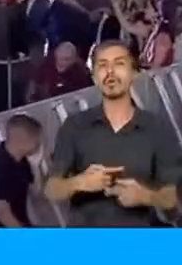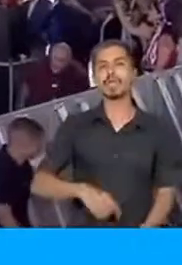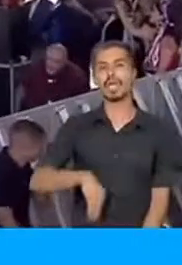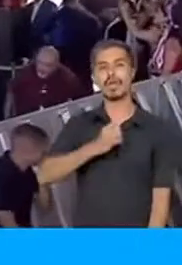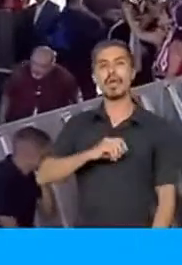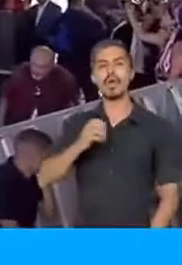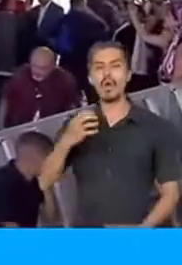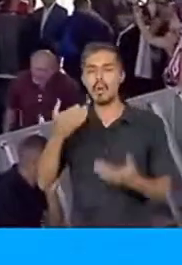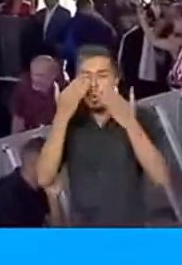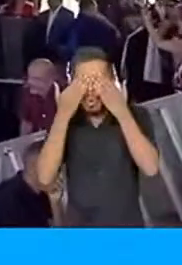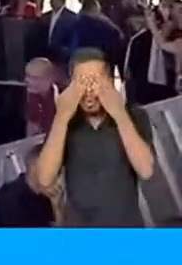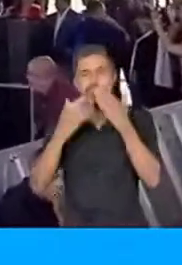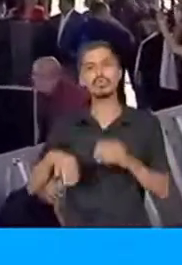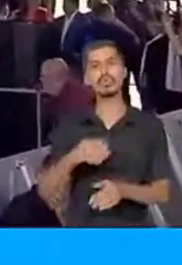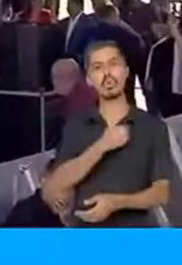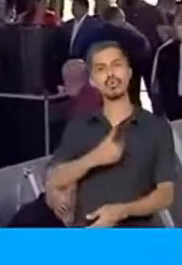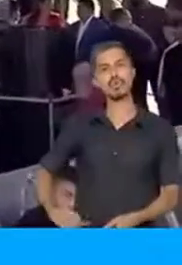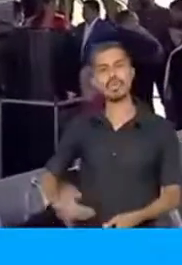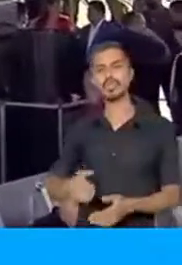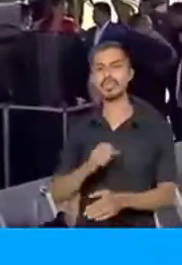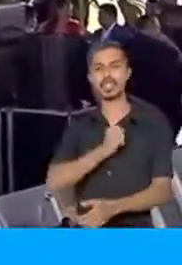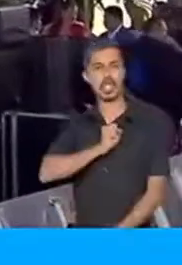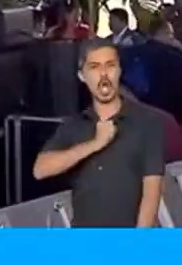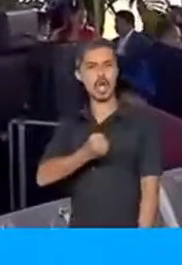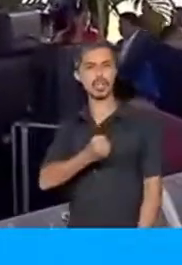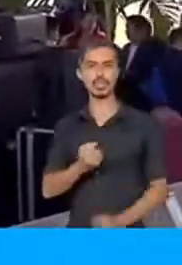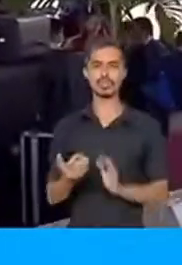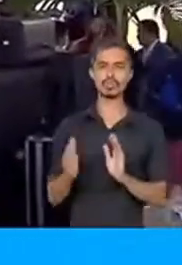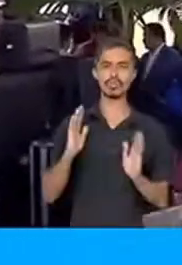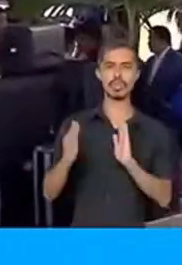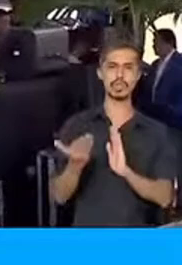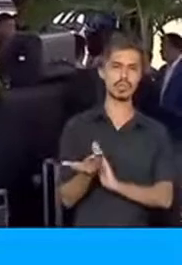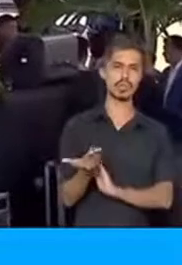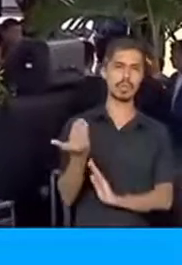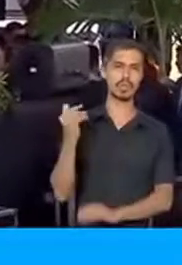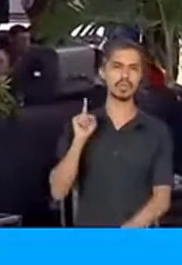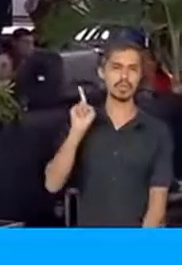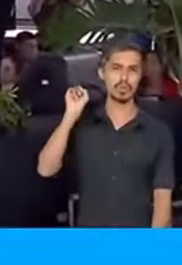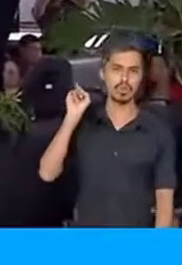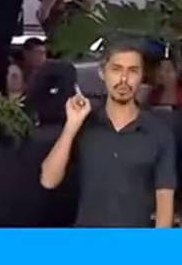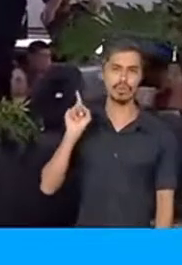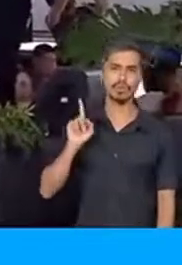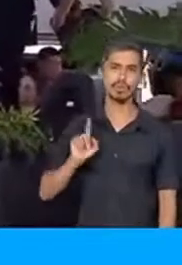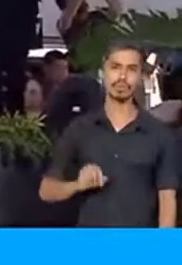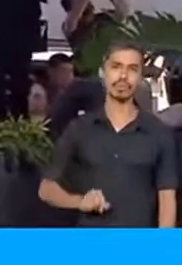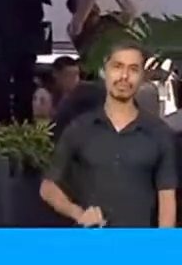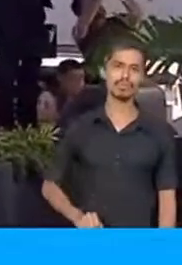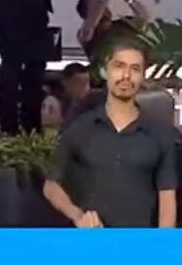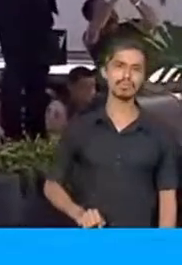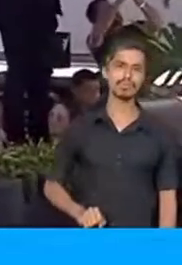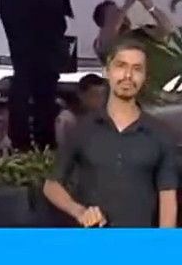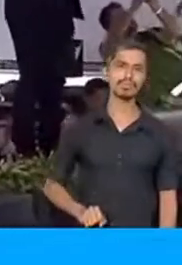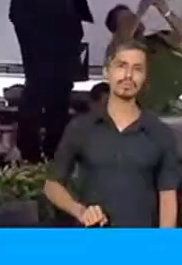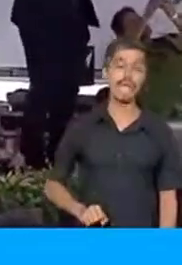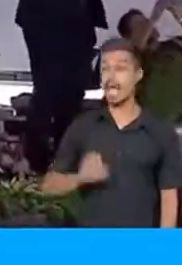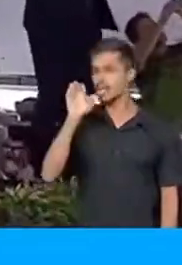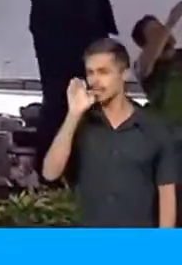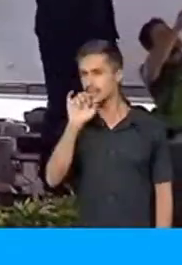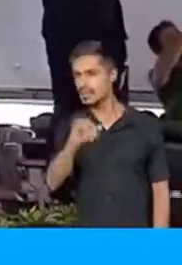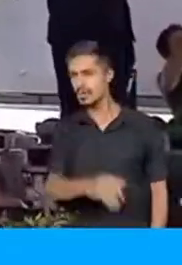ao governo de ódio que tinha no governo da República naquele período. Se o